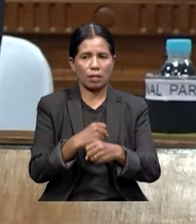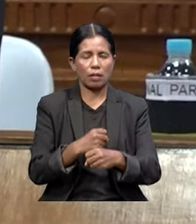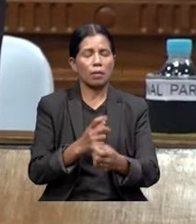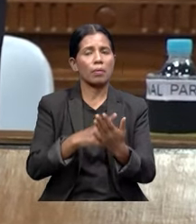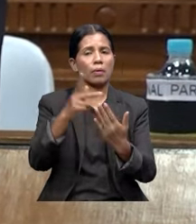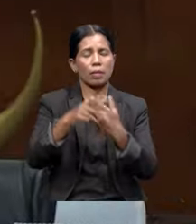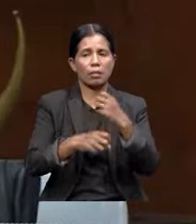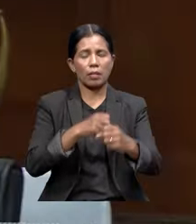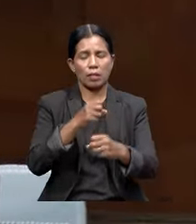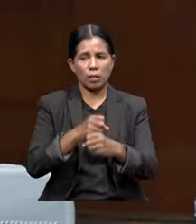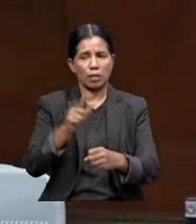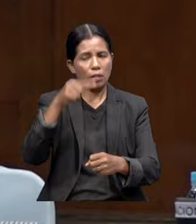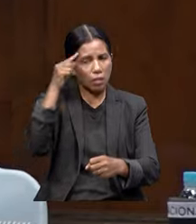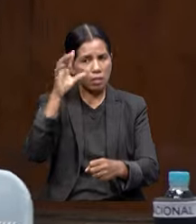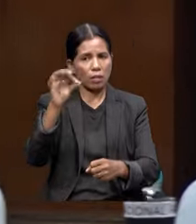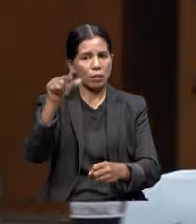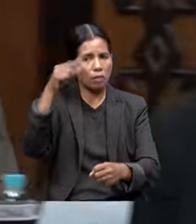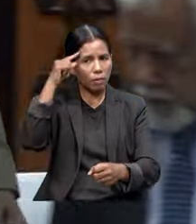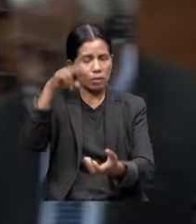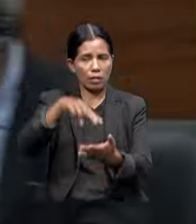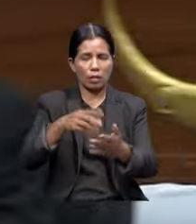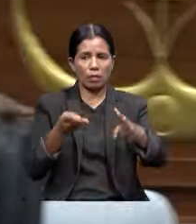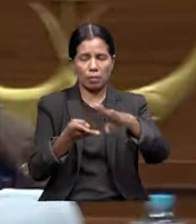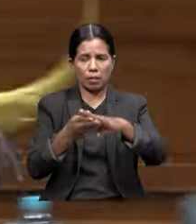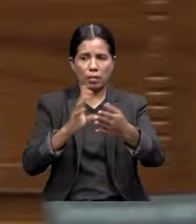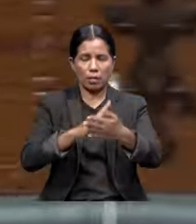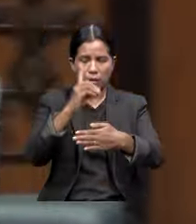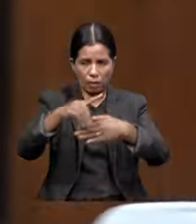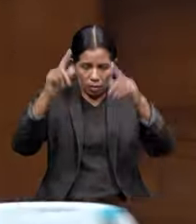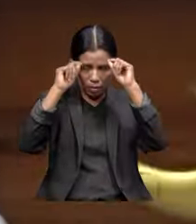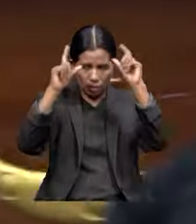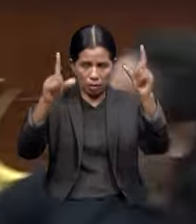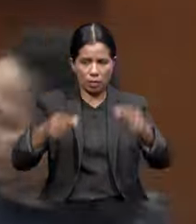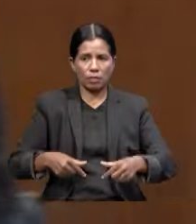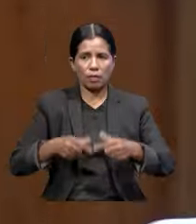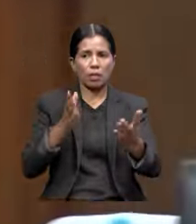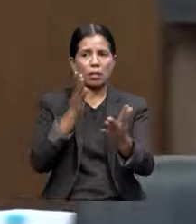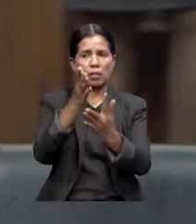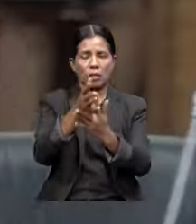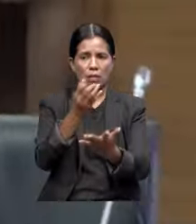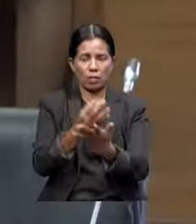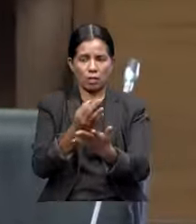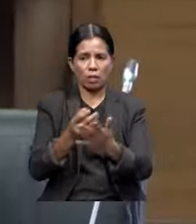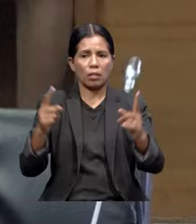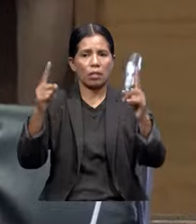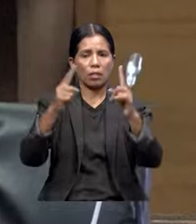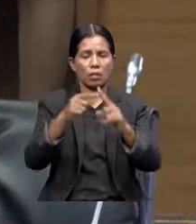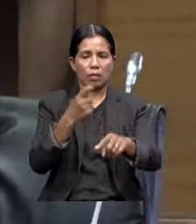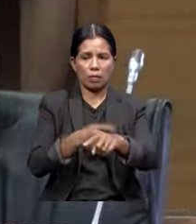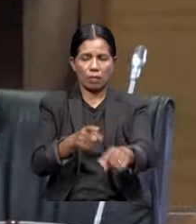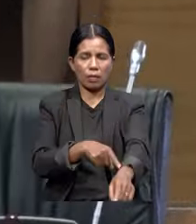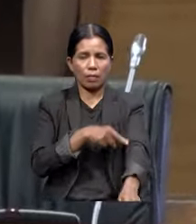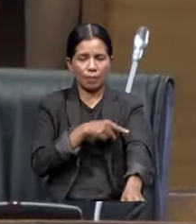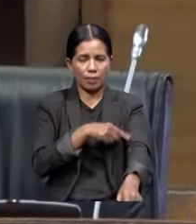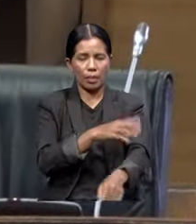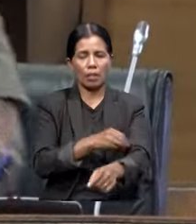Governo Batina Lima descreve, Governo se estabelece Banco de Desenvolvimento Timor-Leste, onde ele for acesso para financiamento ao longo prazo, ou